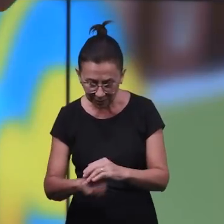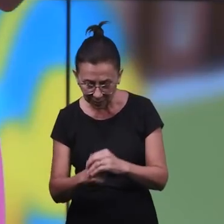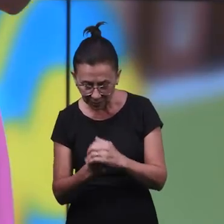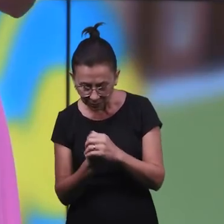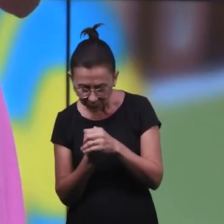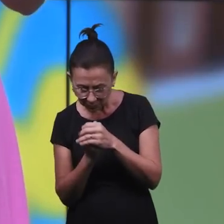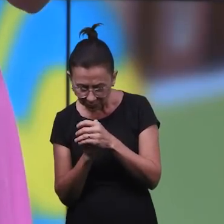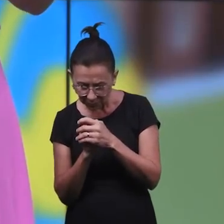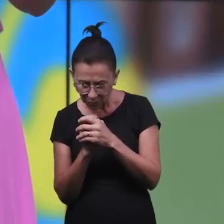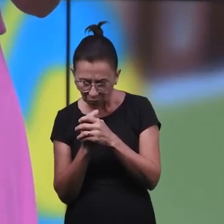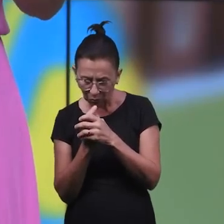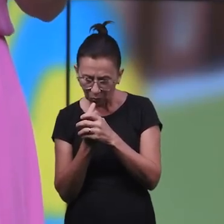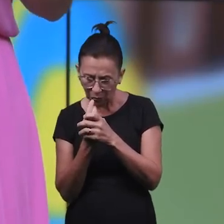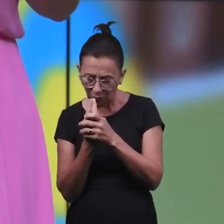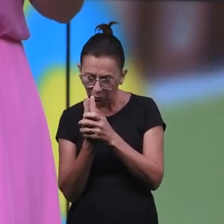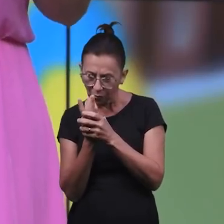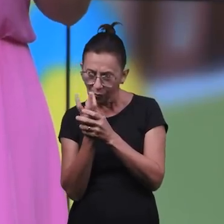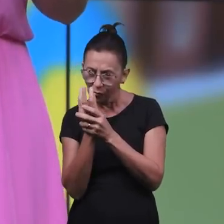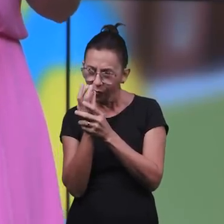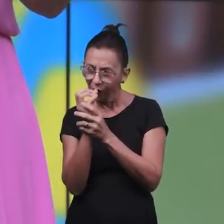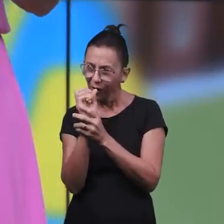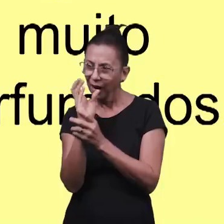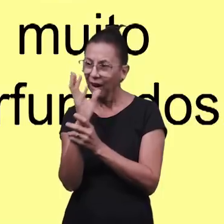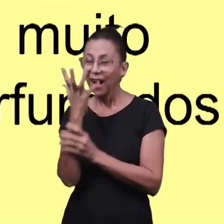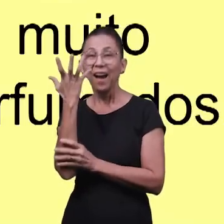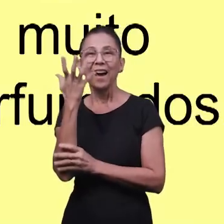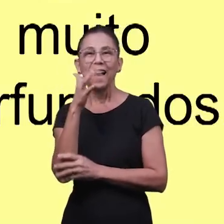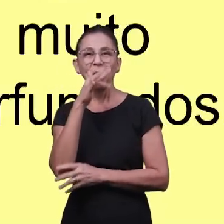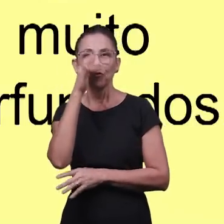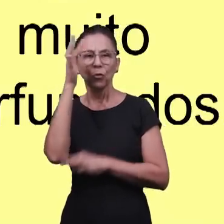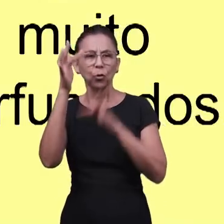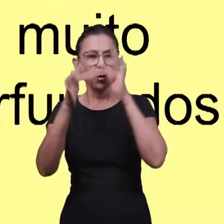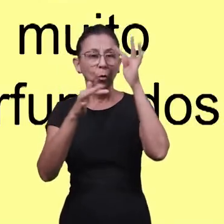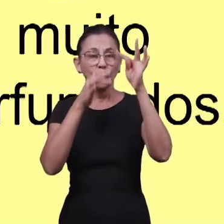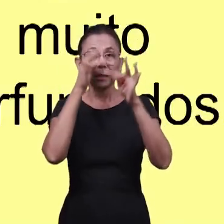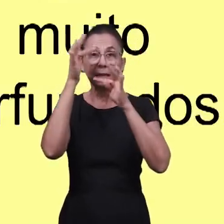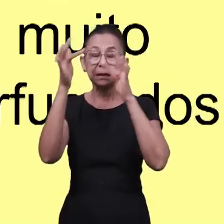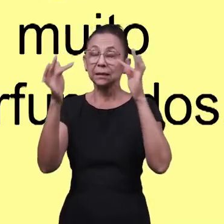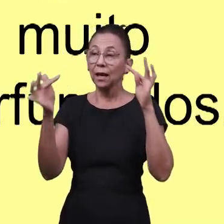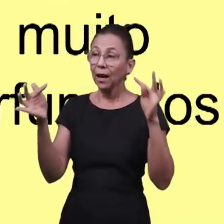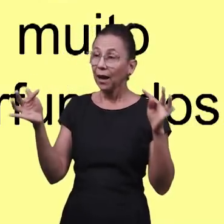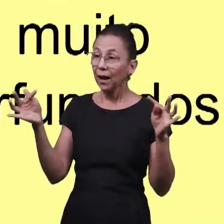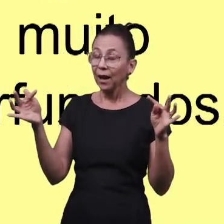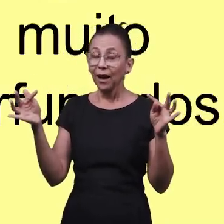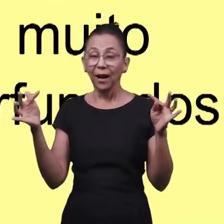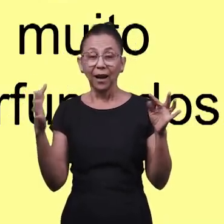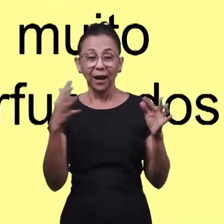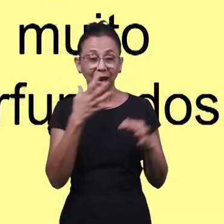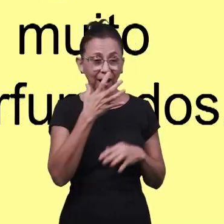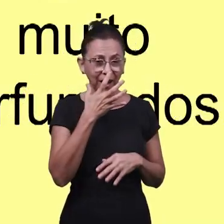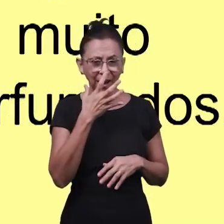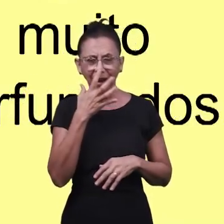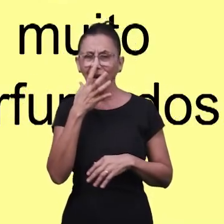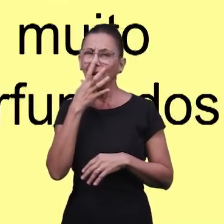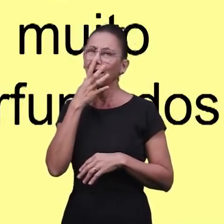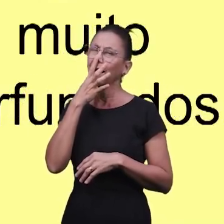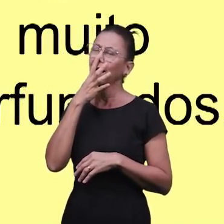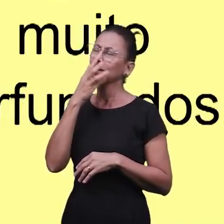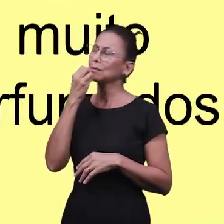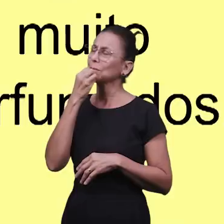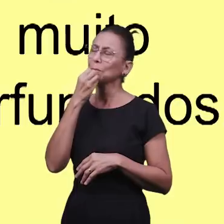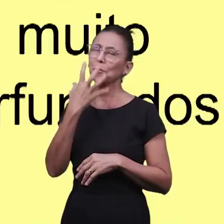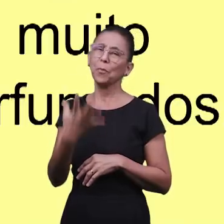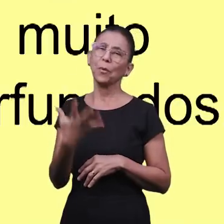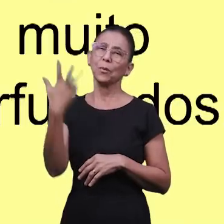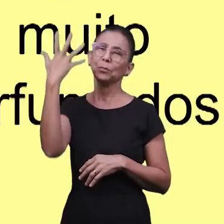é maravilhoso quando vemos um jardim na primavera cheio de flores? É lindo, enche o nosso coração